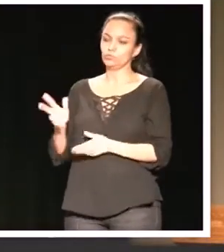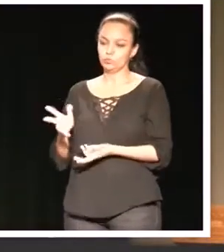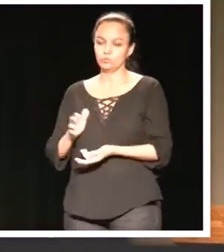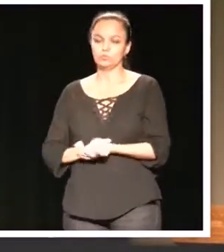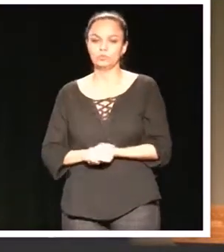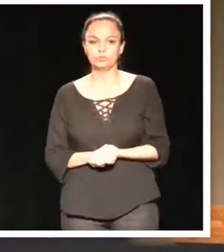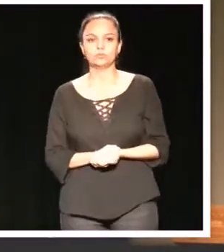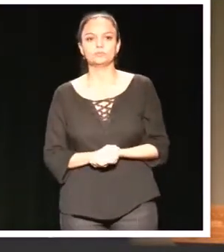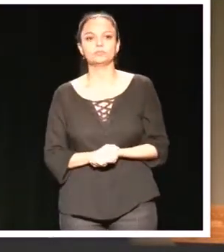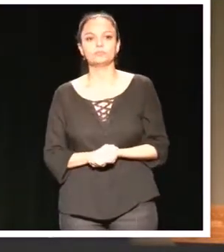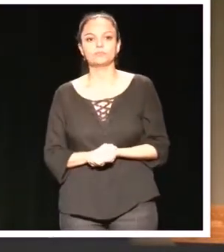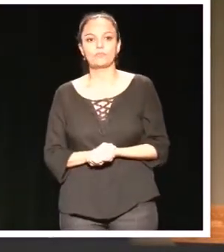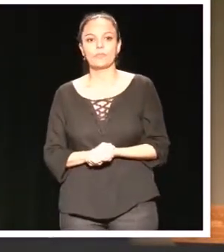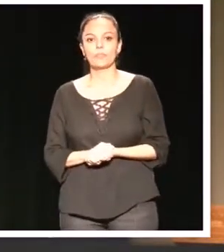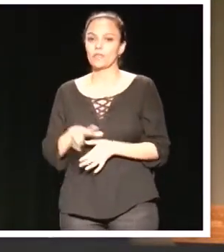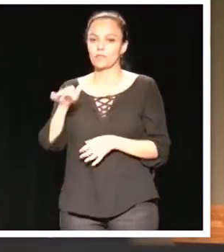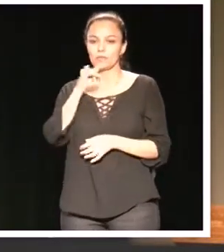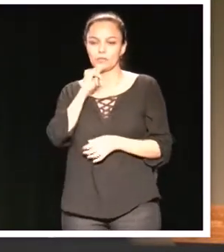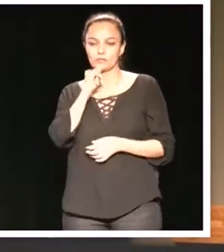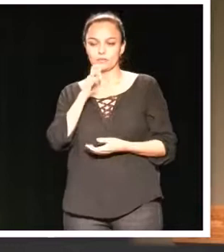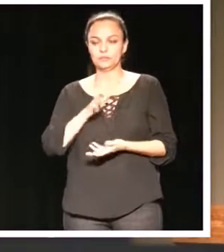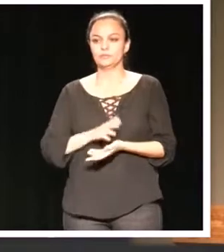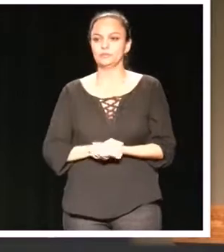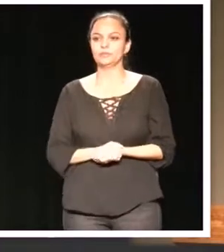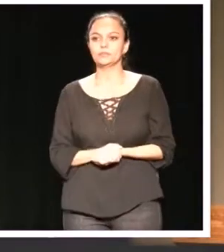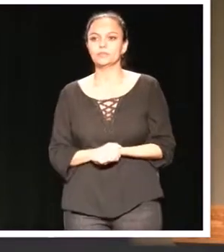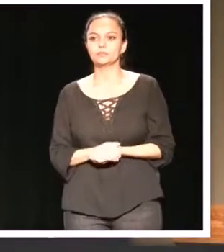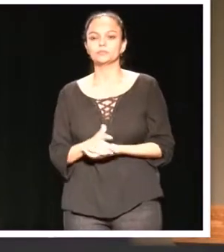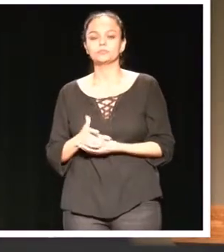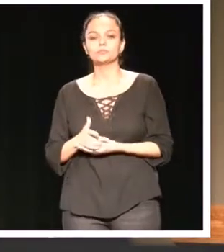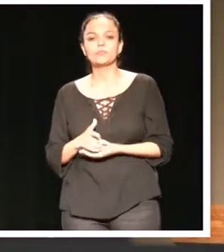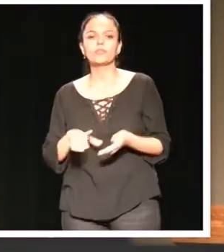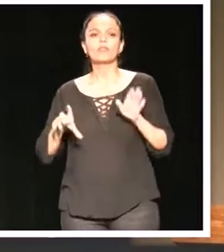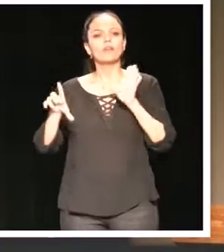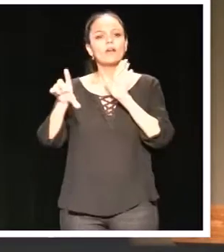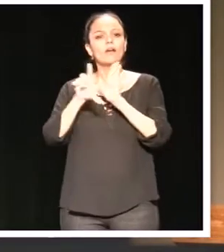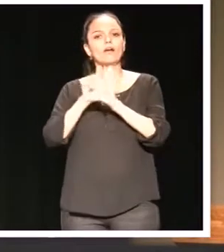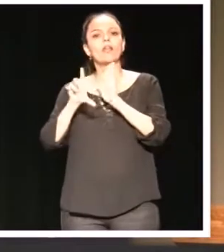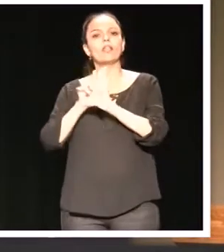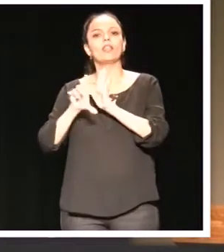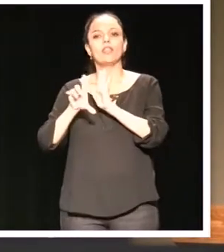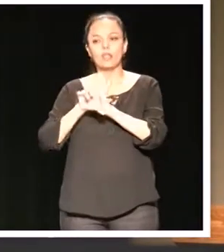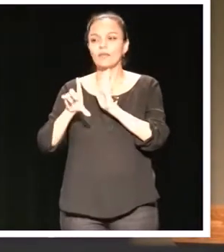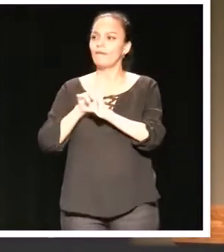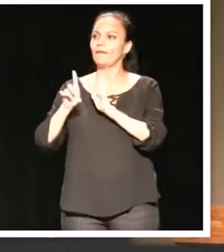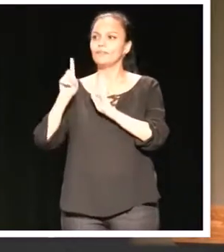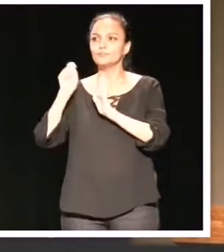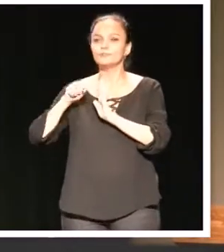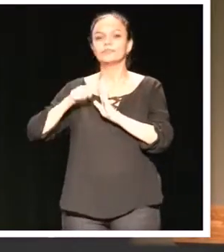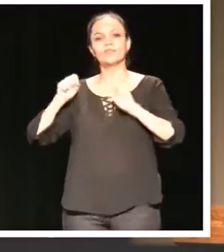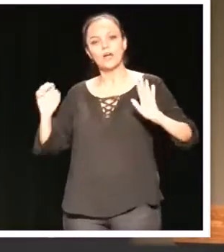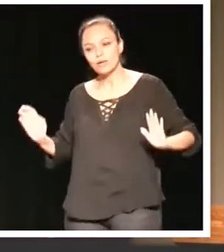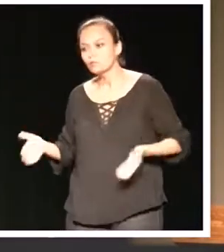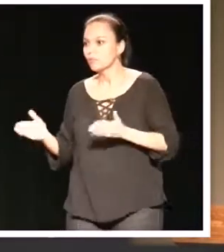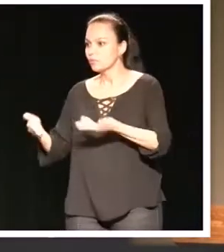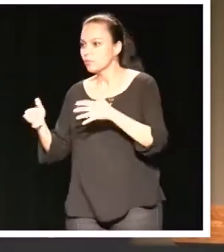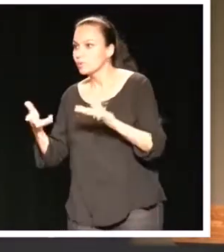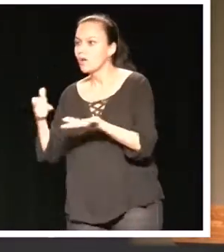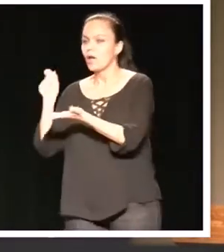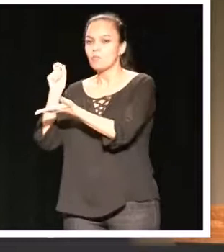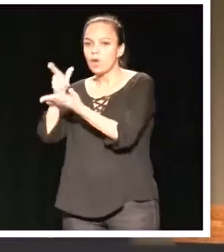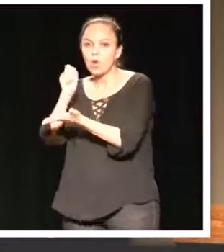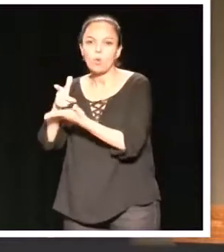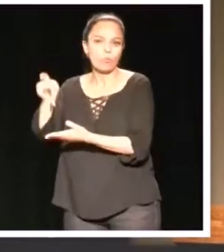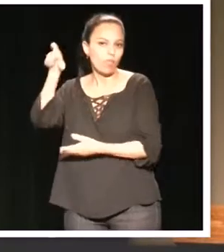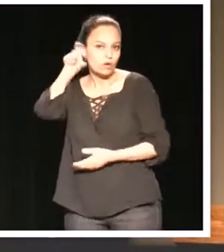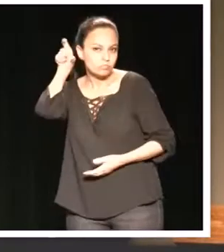têm a ver com isso. Por exemplo, leis que habilitam a a facilitação da compra de